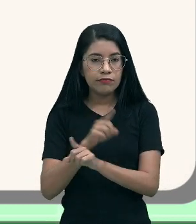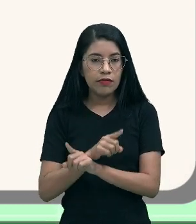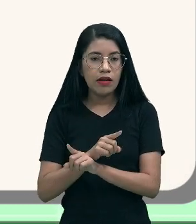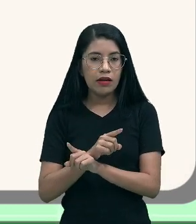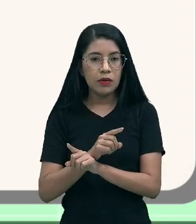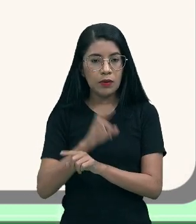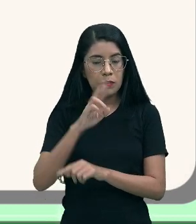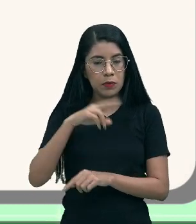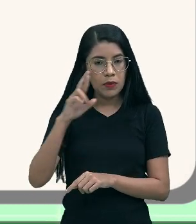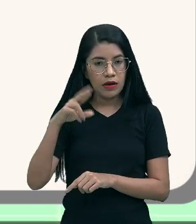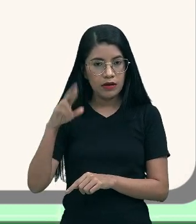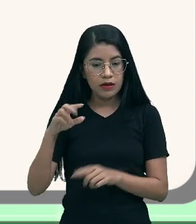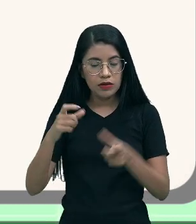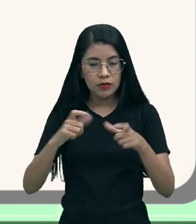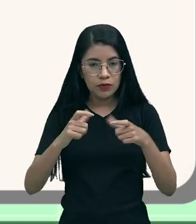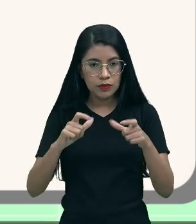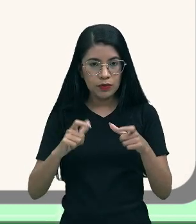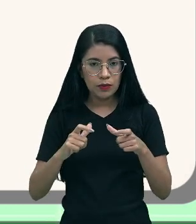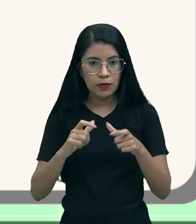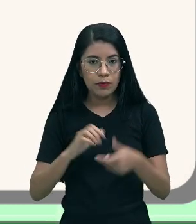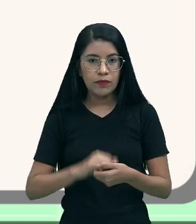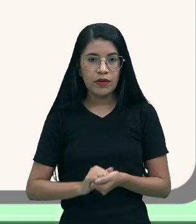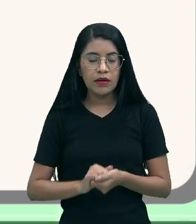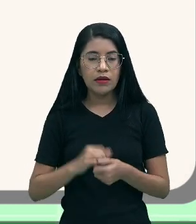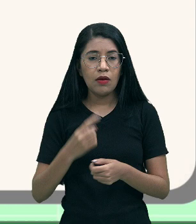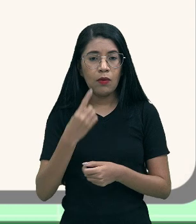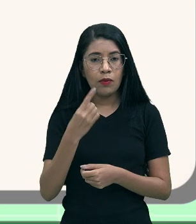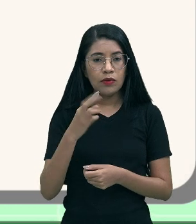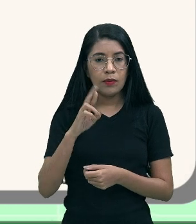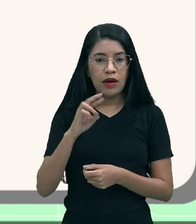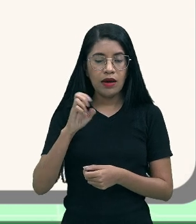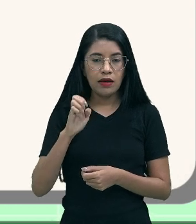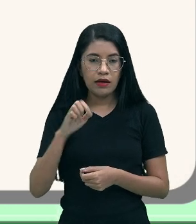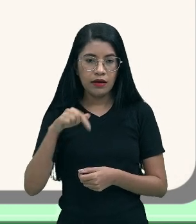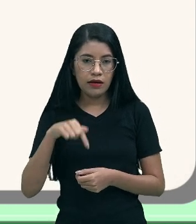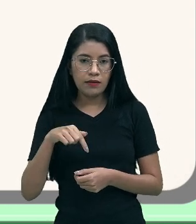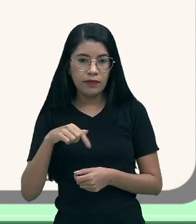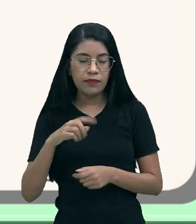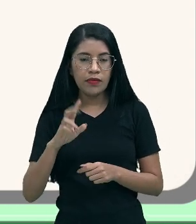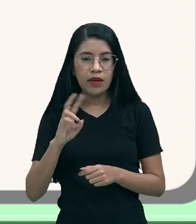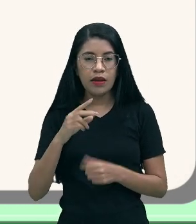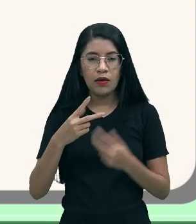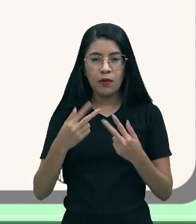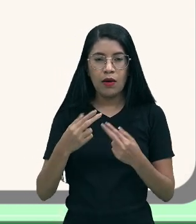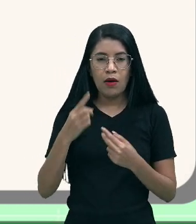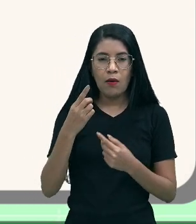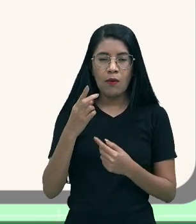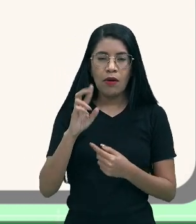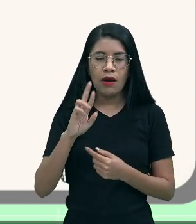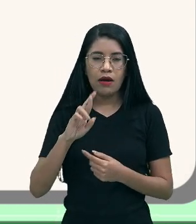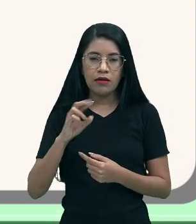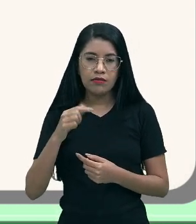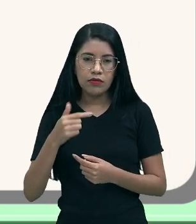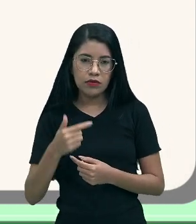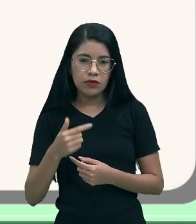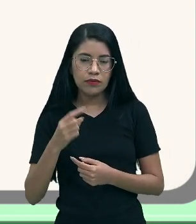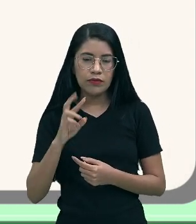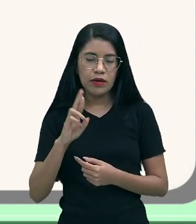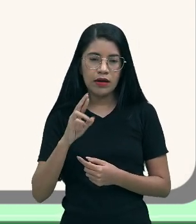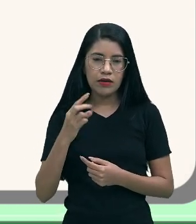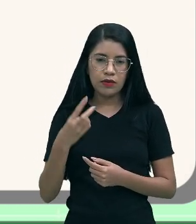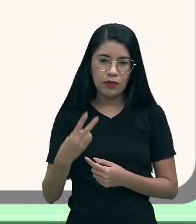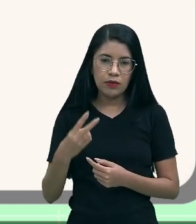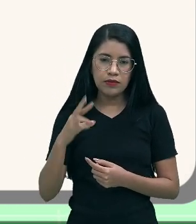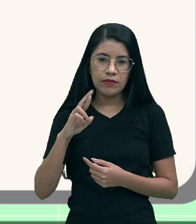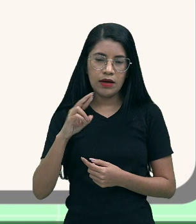do circuito. Ou seja, 1 sobre RQ é igual a 1 sobre R1, mais 1 sobre R2, mais 1 sobre R3. E